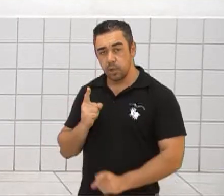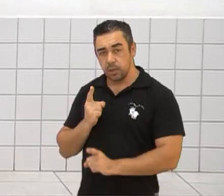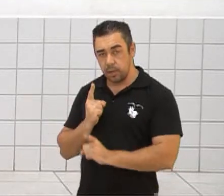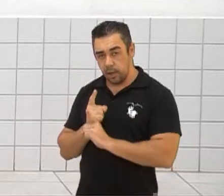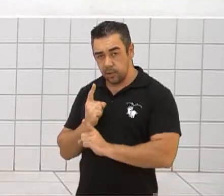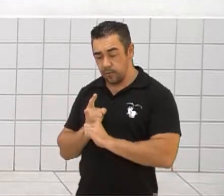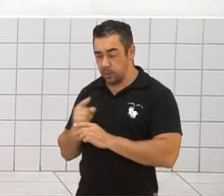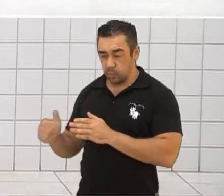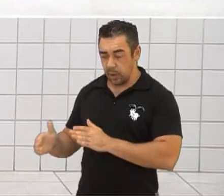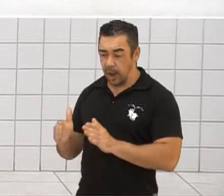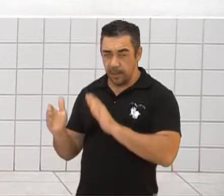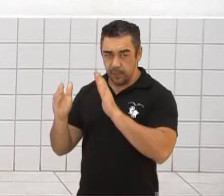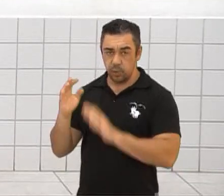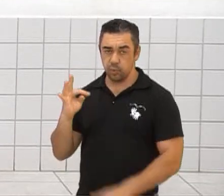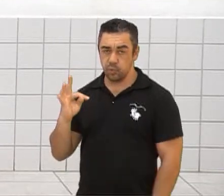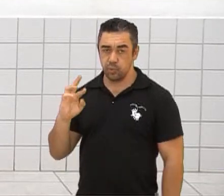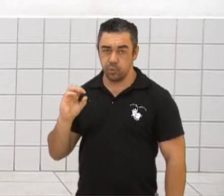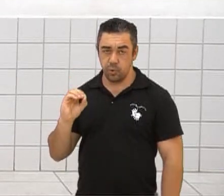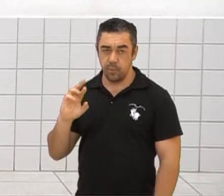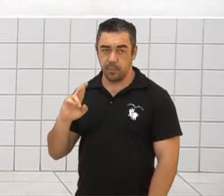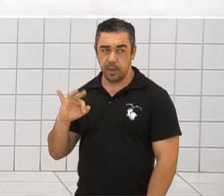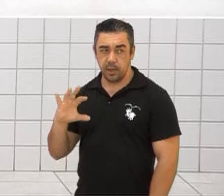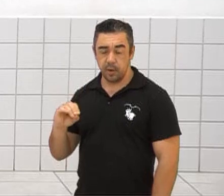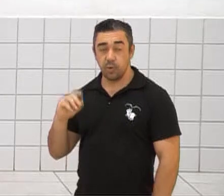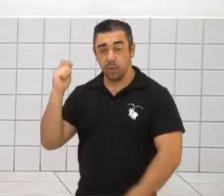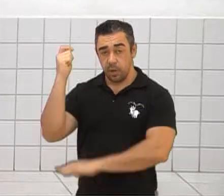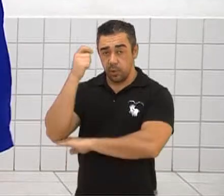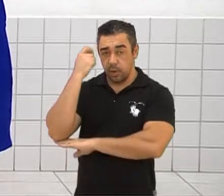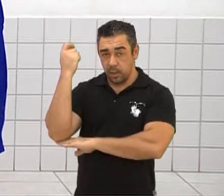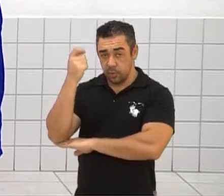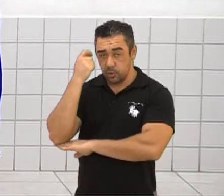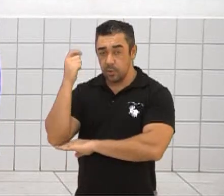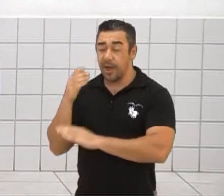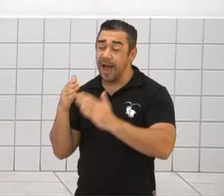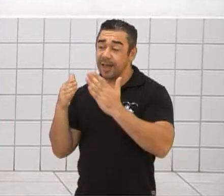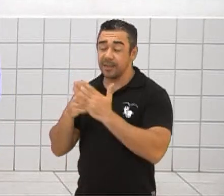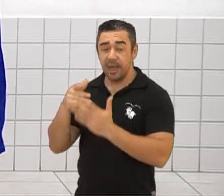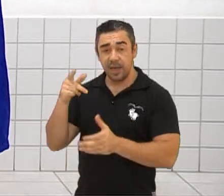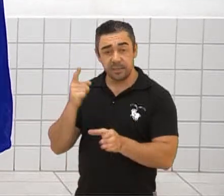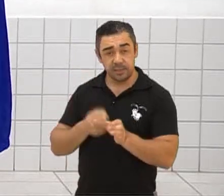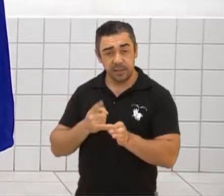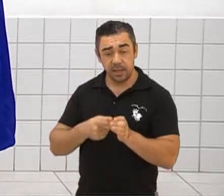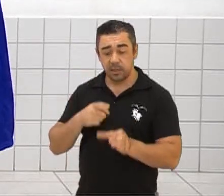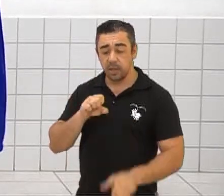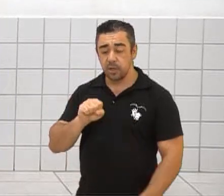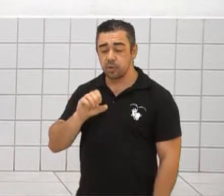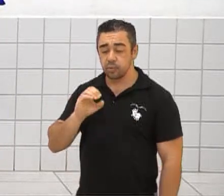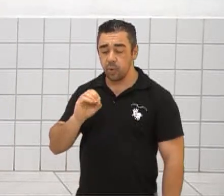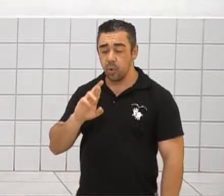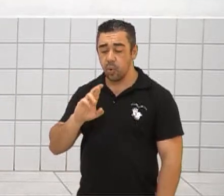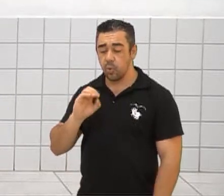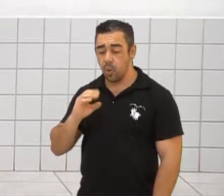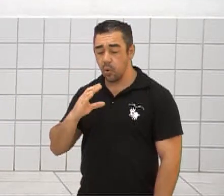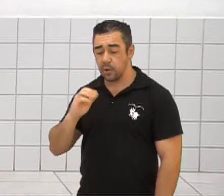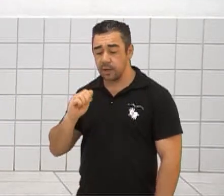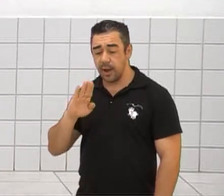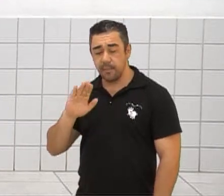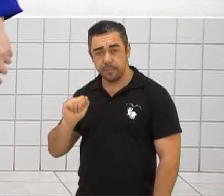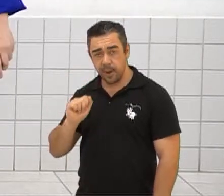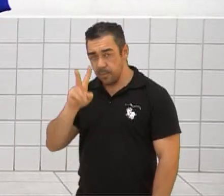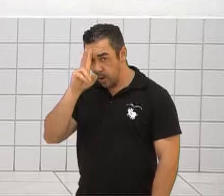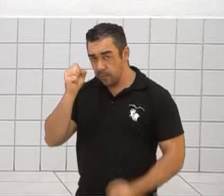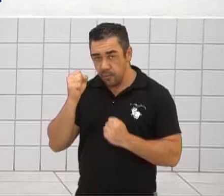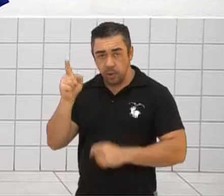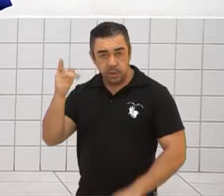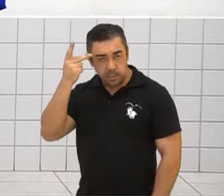este caminho dos tropeiros desde o Rio Grande do Sul até a região de Sorocaba, no estado de São Paulo, que foi um dos mais fortes nesse período, né, professor?